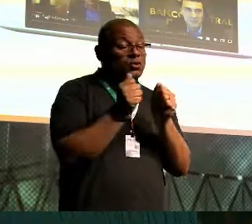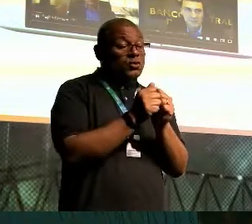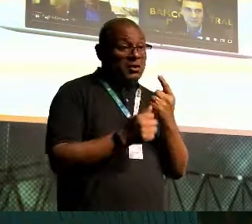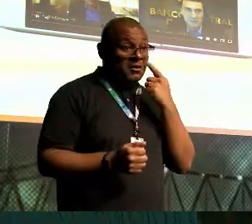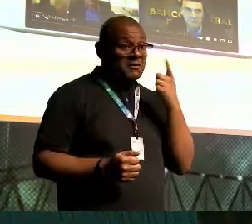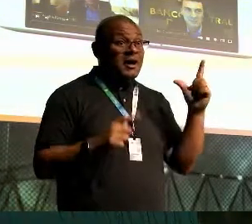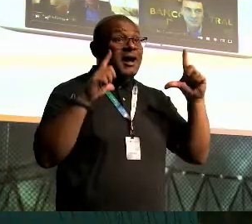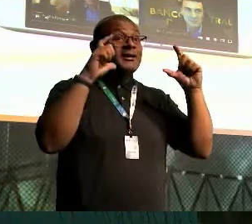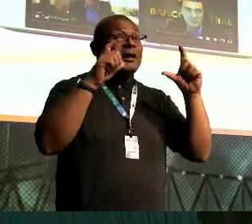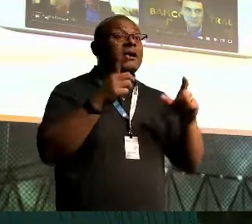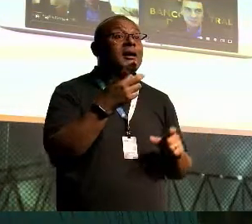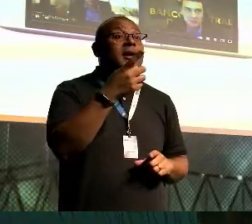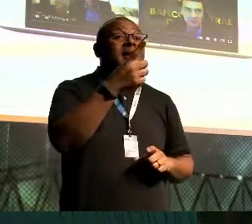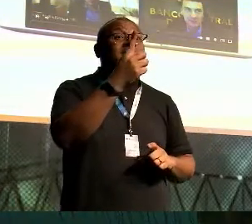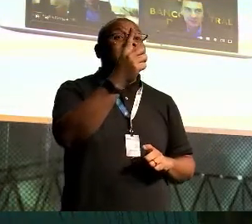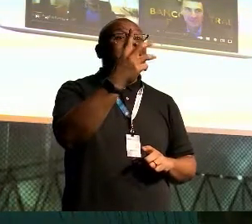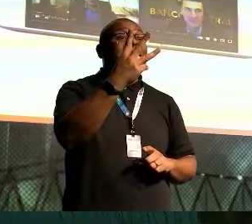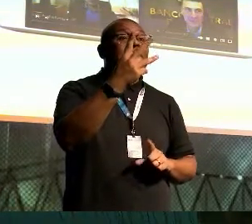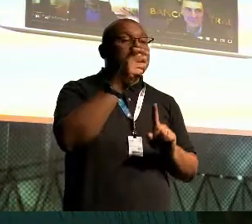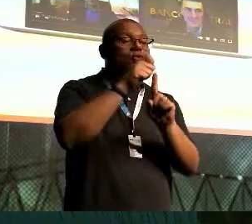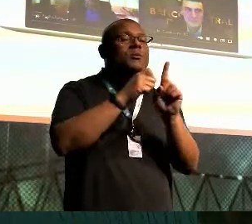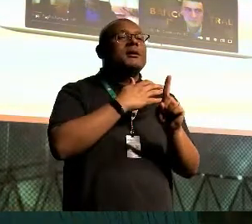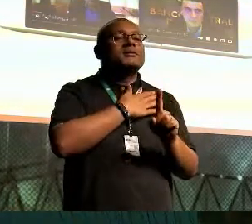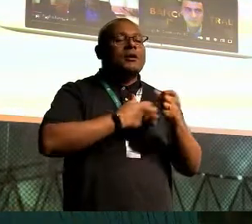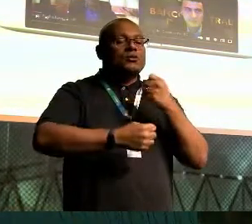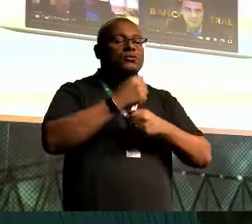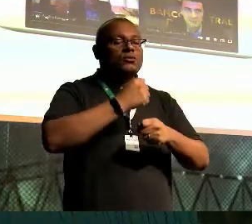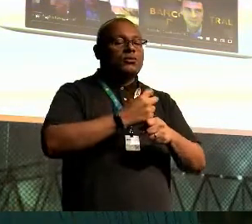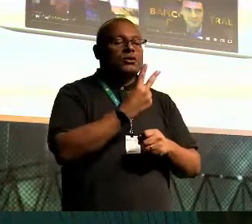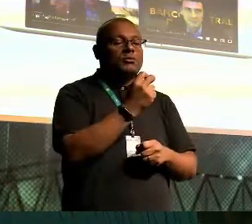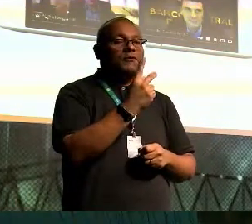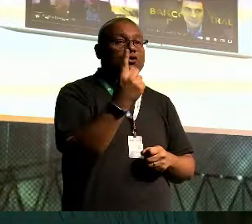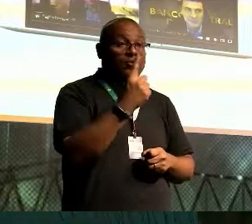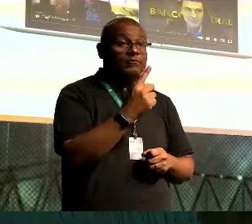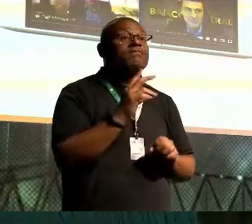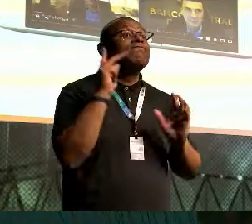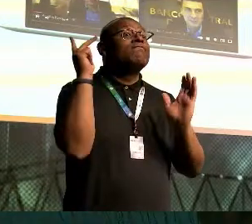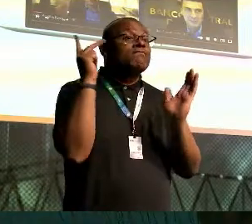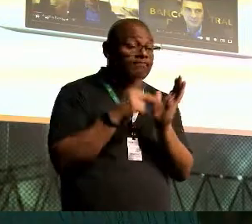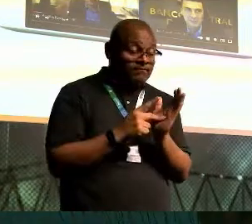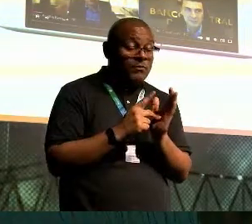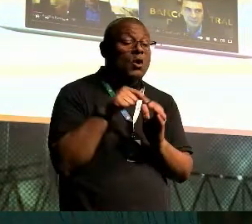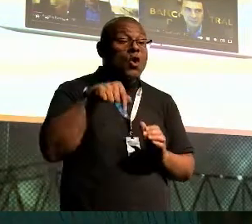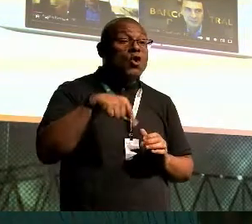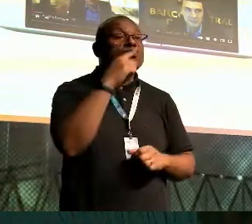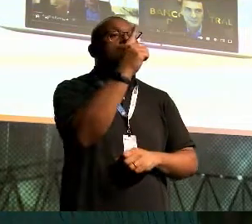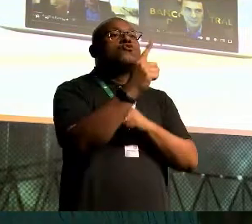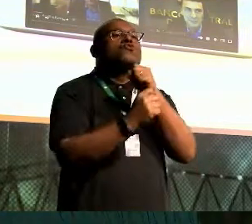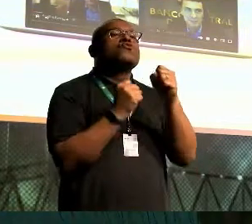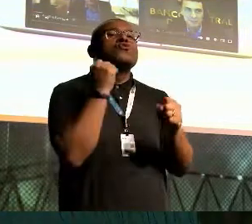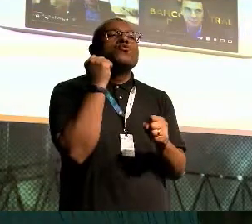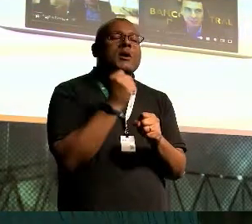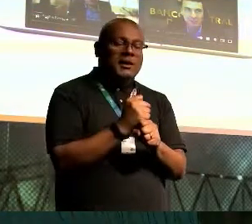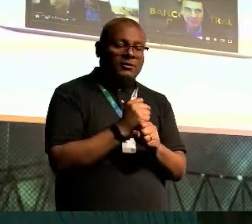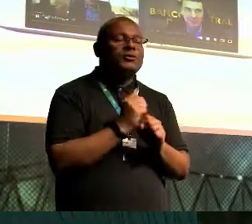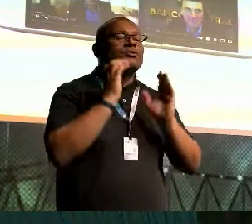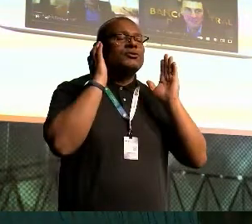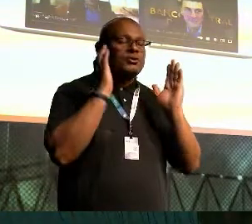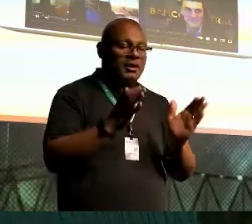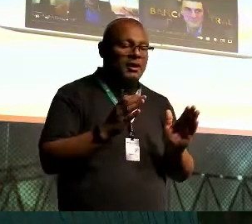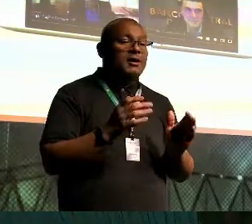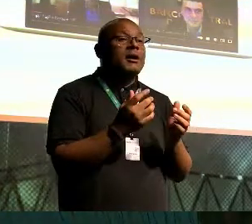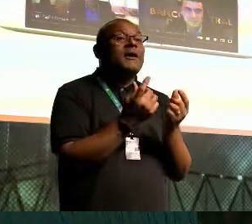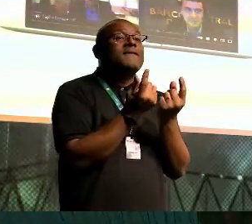ali, 13 de agosto, tá, do ano passado, hoje dia 22, então a gente está de fato completando 1 ano, praticamente, né, de